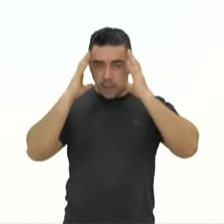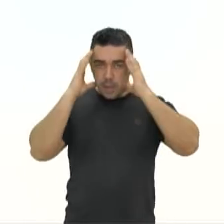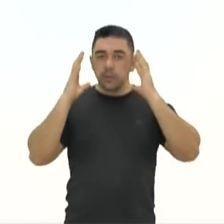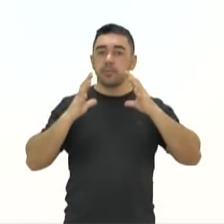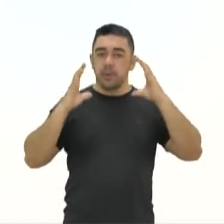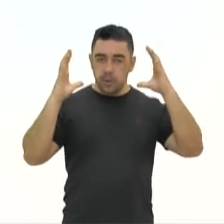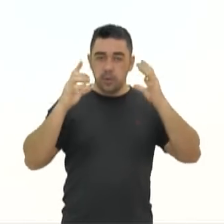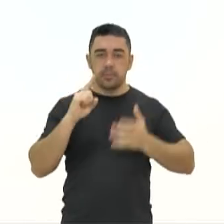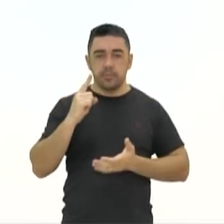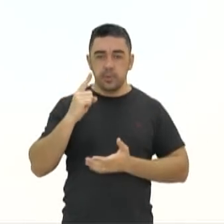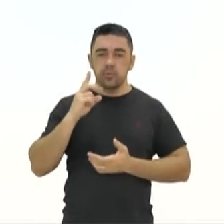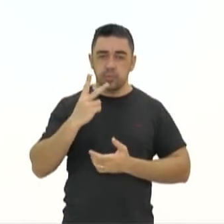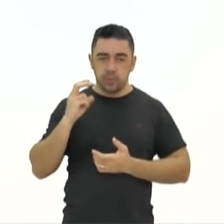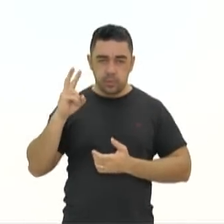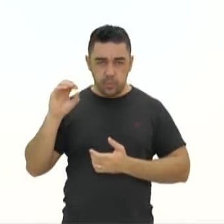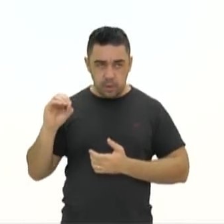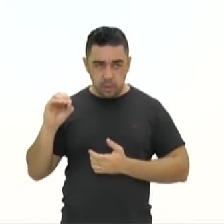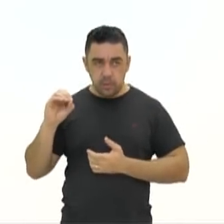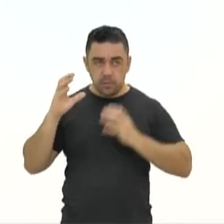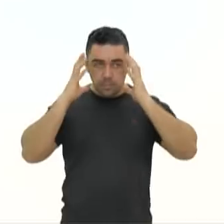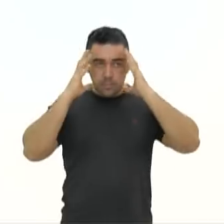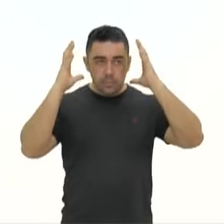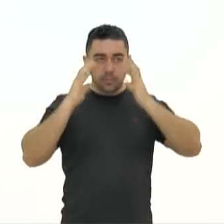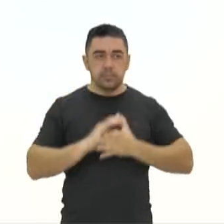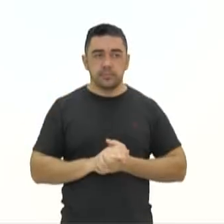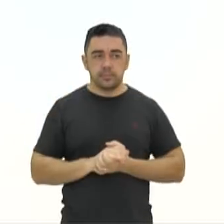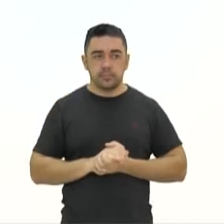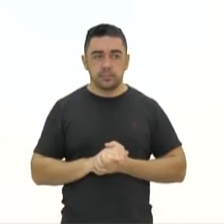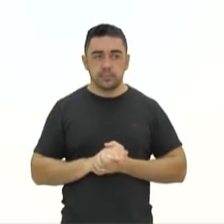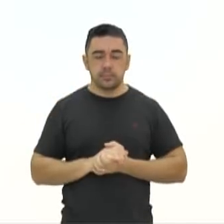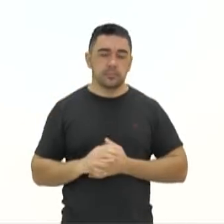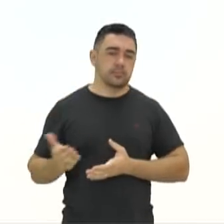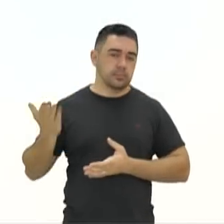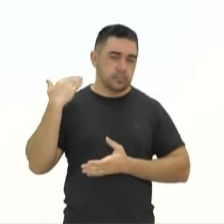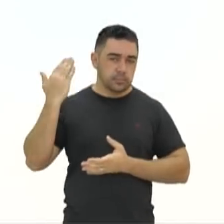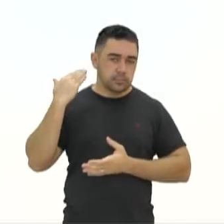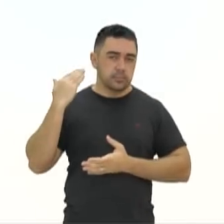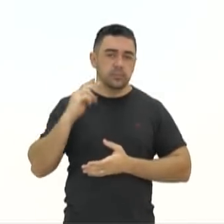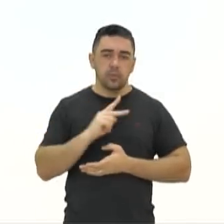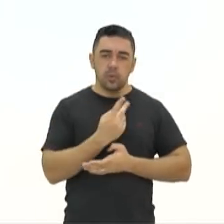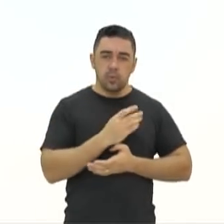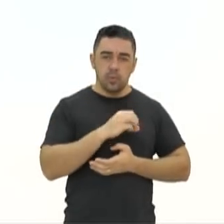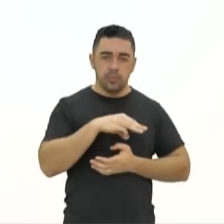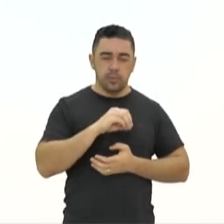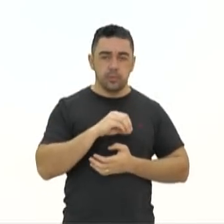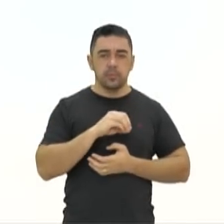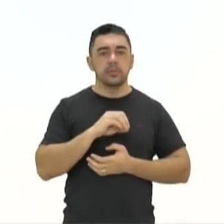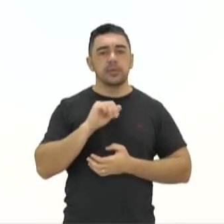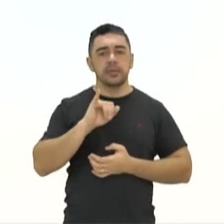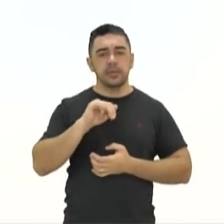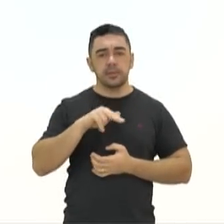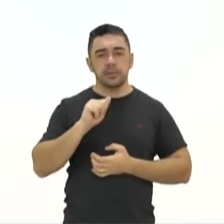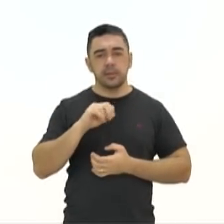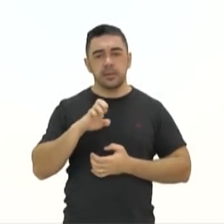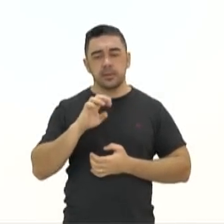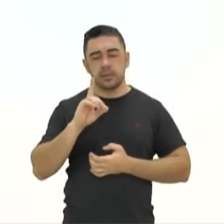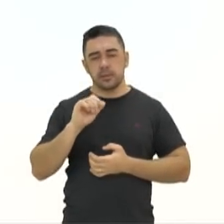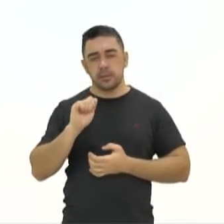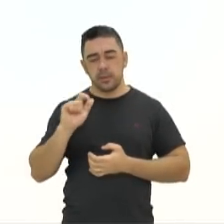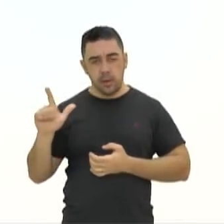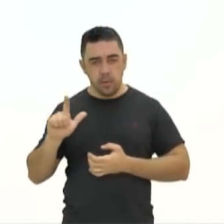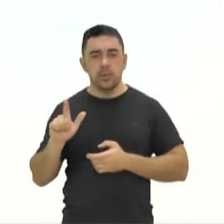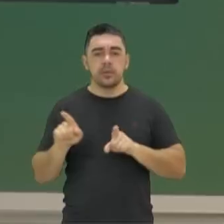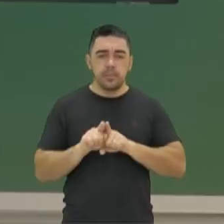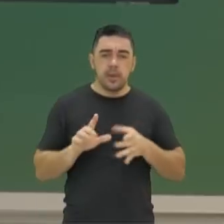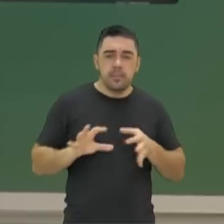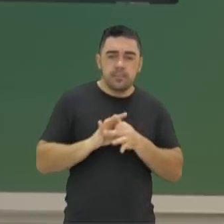maior, 1.250 centímetros cúbicos. Ele é ancestral do Homo neandertal, que a gente vai falar ainda, e também do Homo